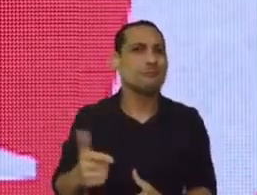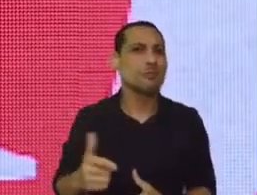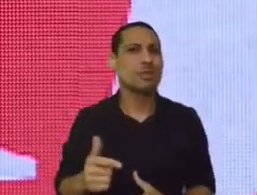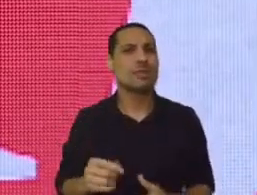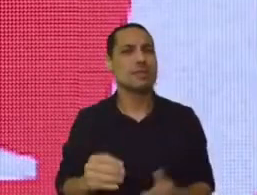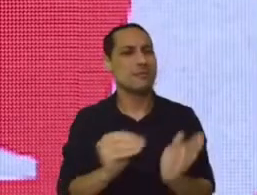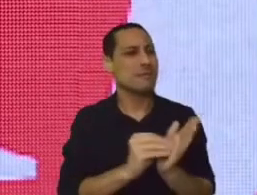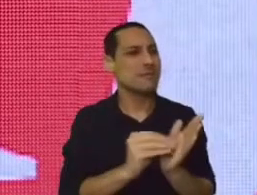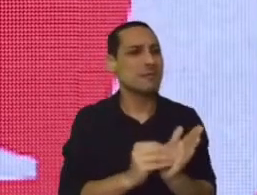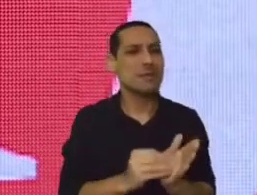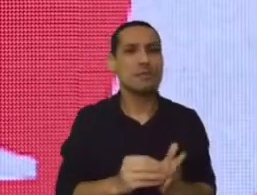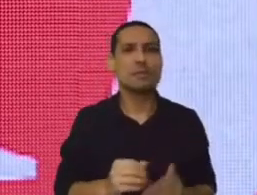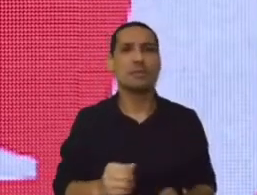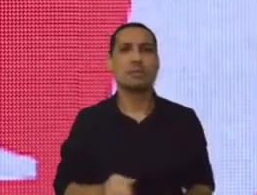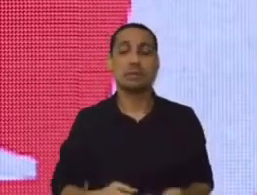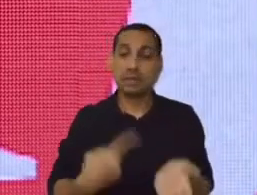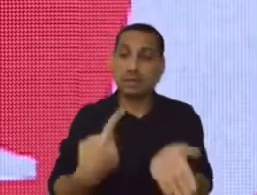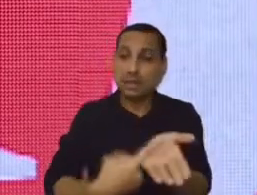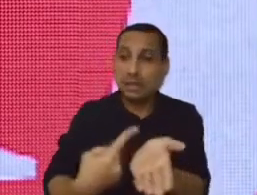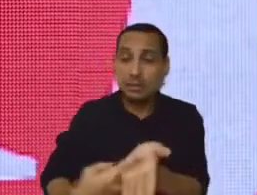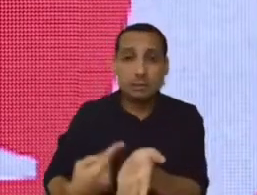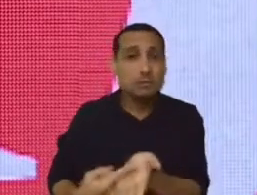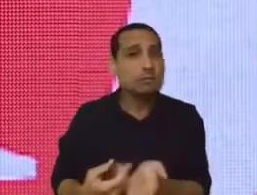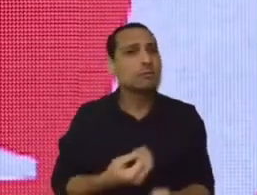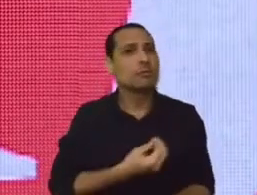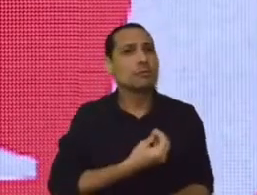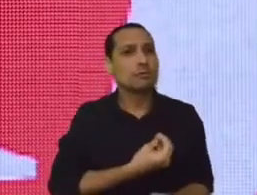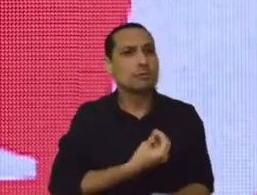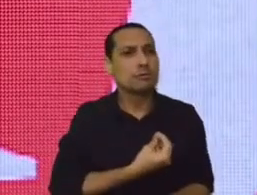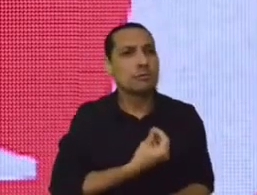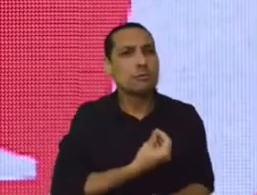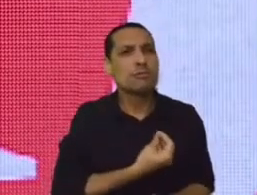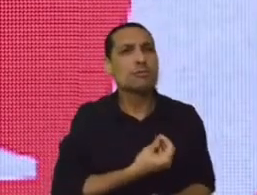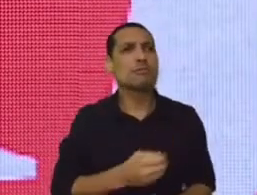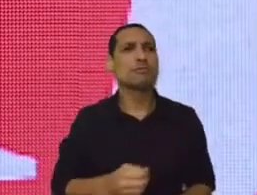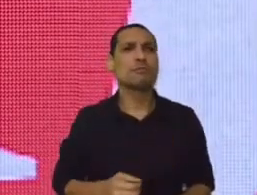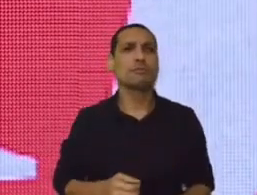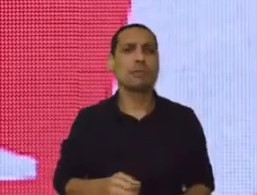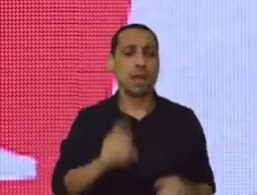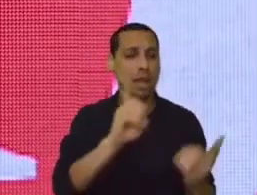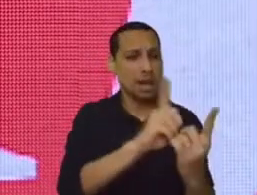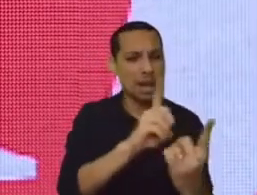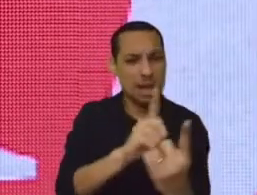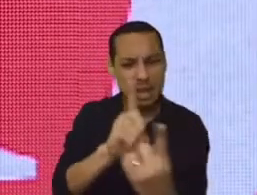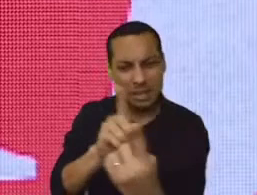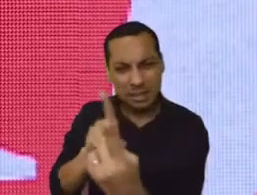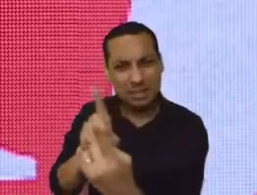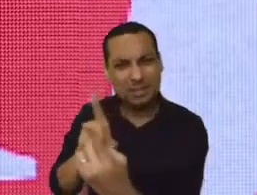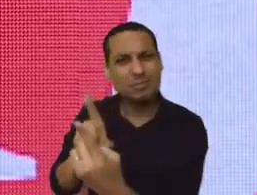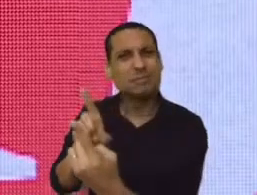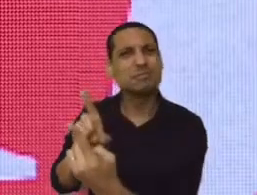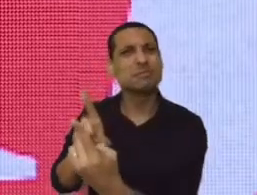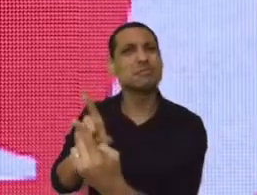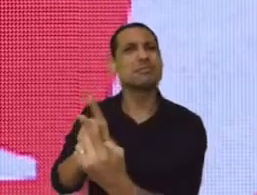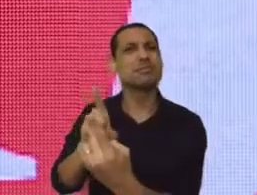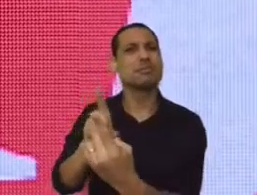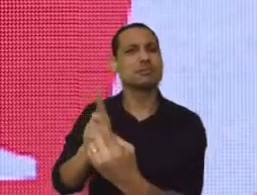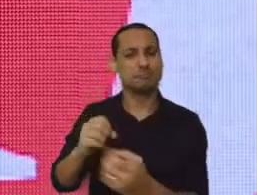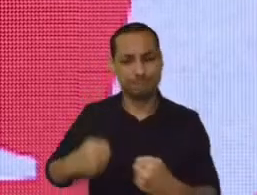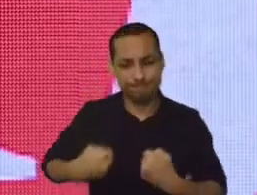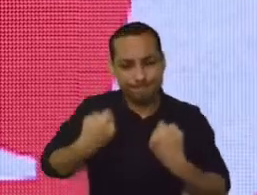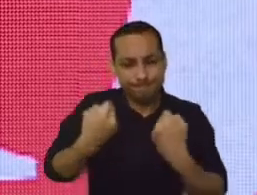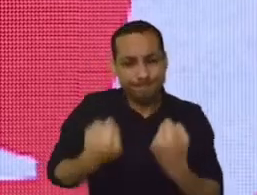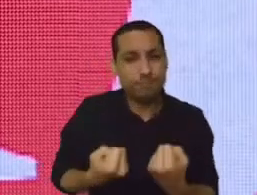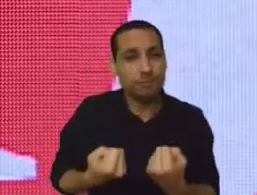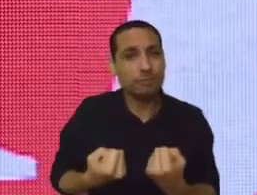vida, né, atendeu a população nossa no momento mais difícil, nos hospitais, e o nosso reconhecimento